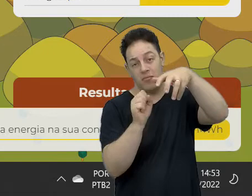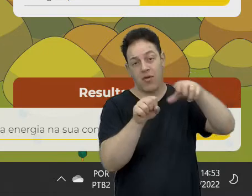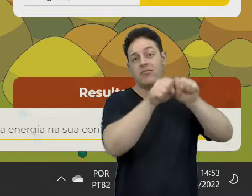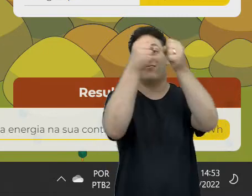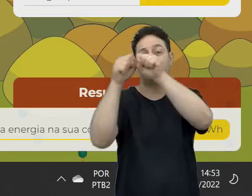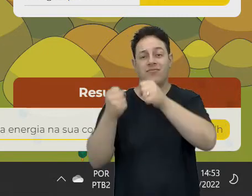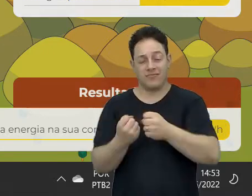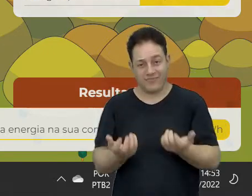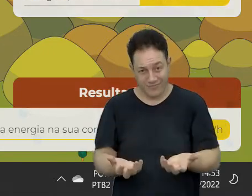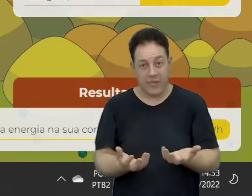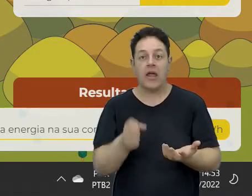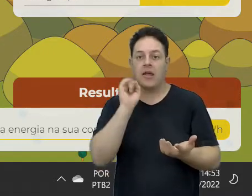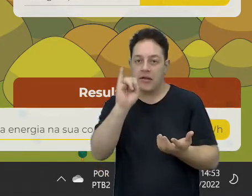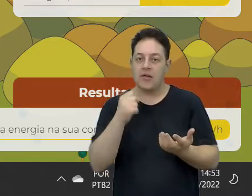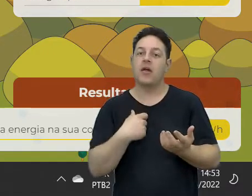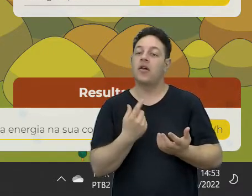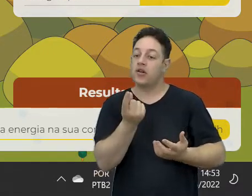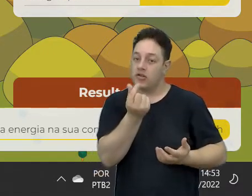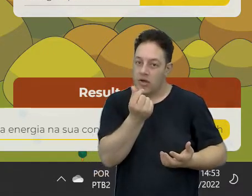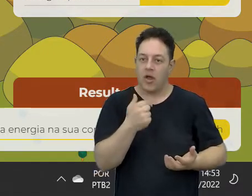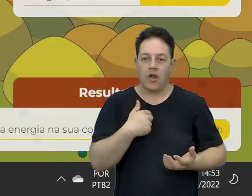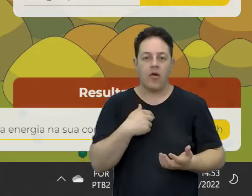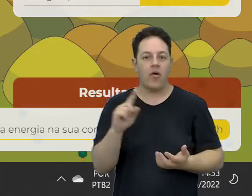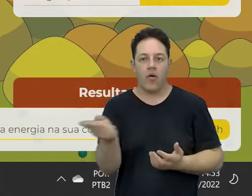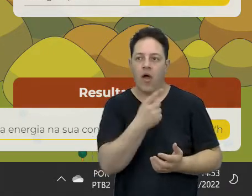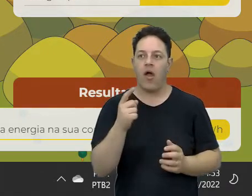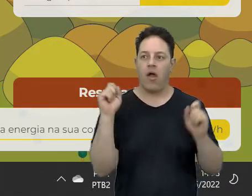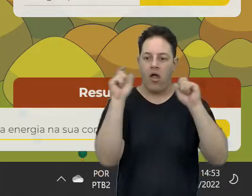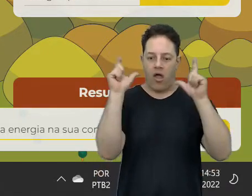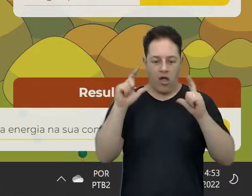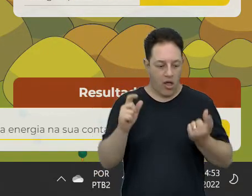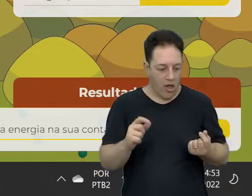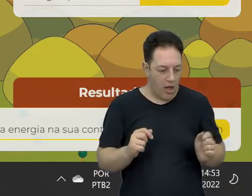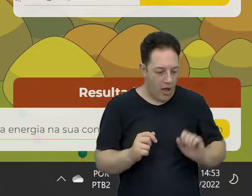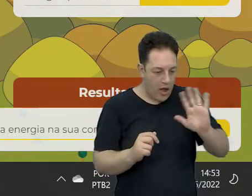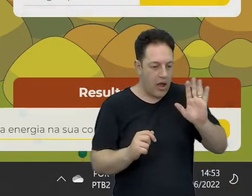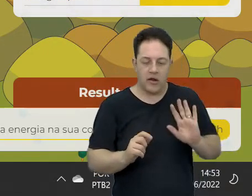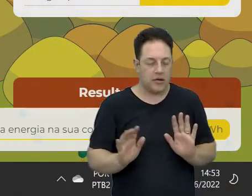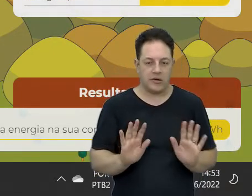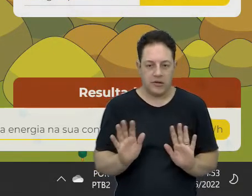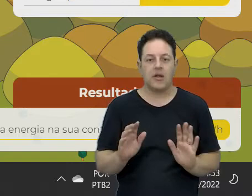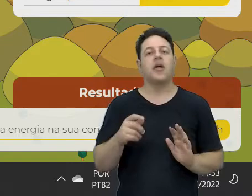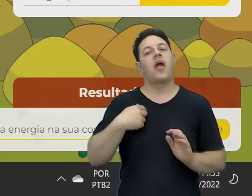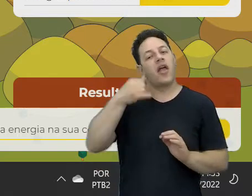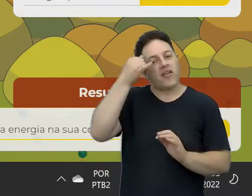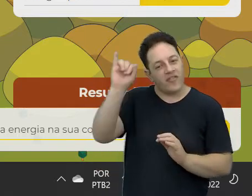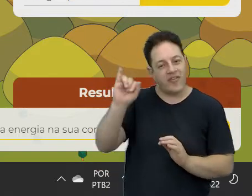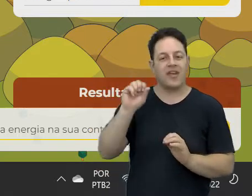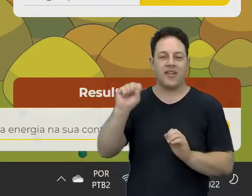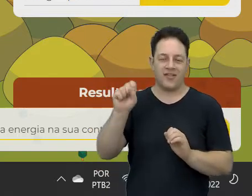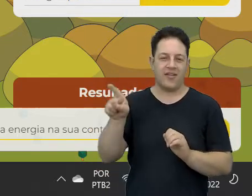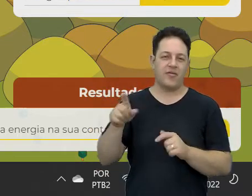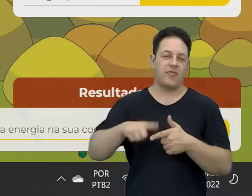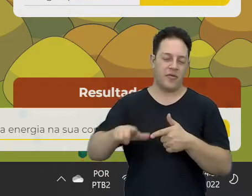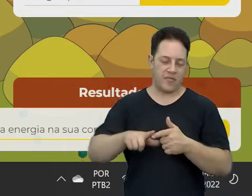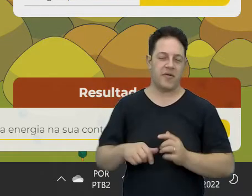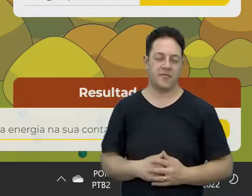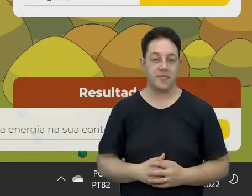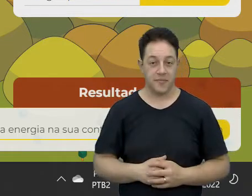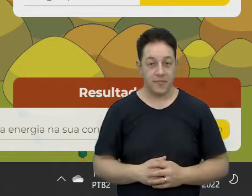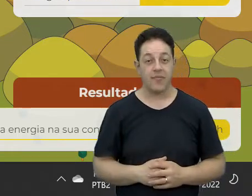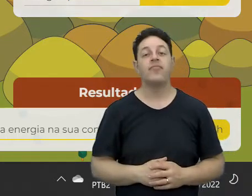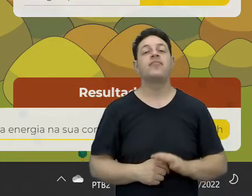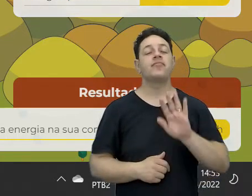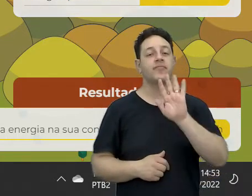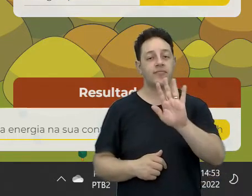a gente conseguir colocar esse custo em dinheiro, as pessoas vão pensar melhor, em vez de usar essas usinas que têm mais produção. Tá certo?